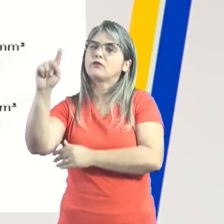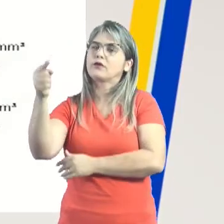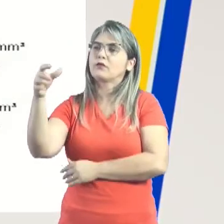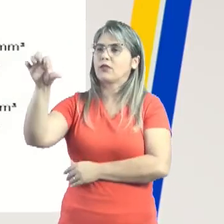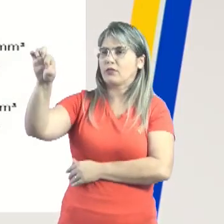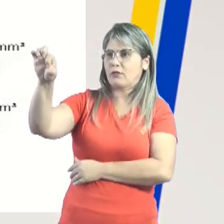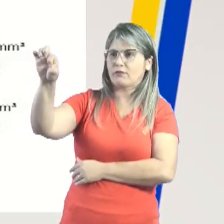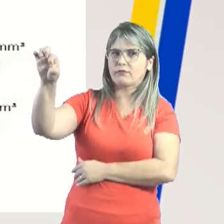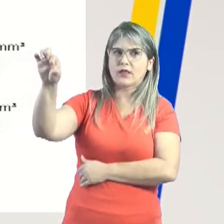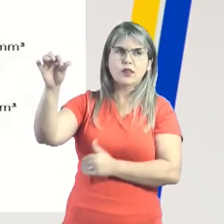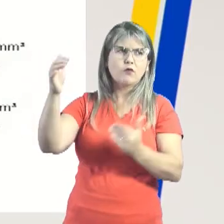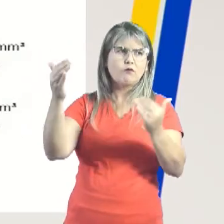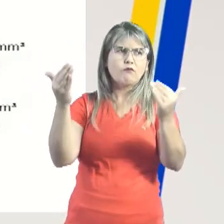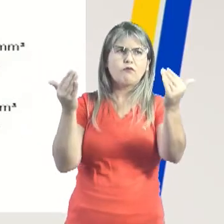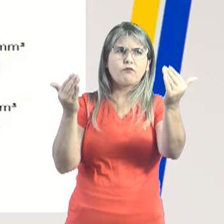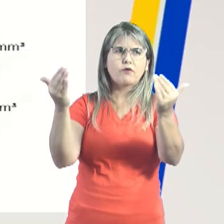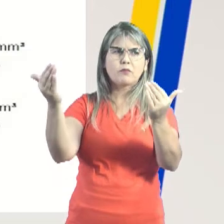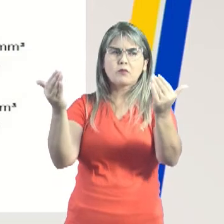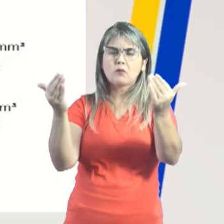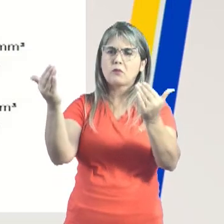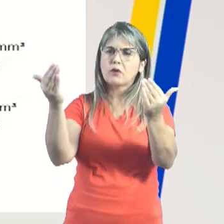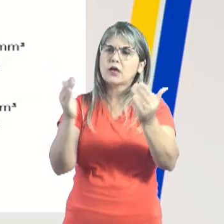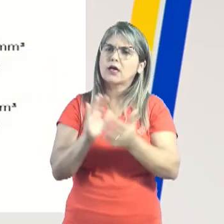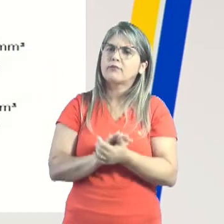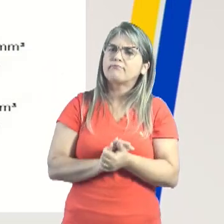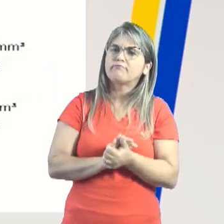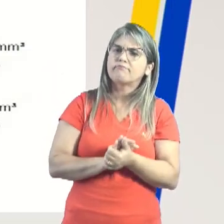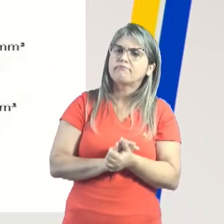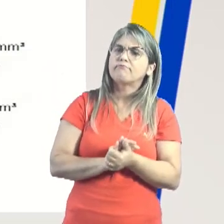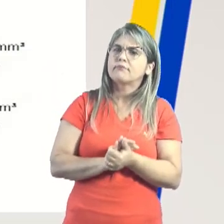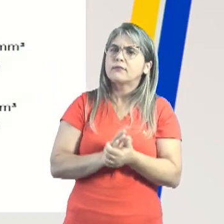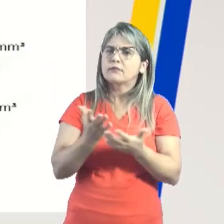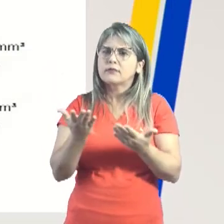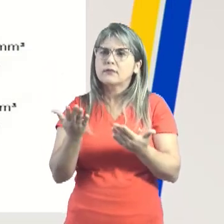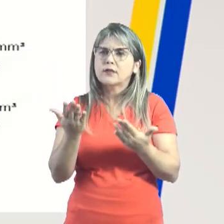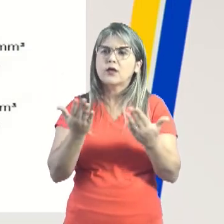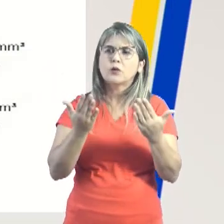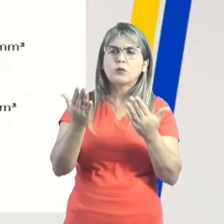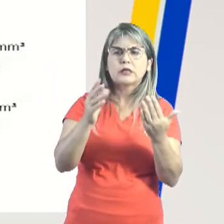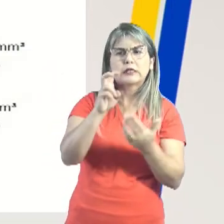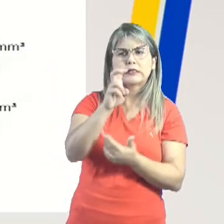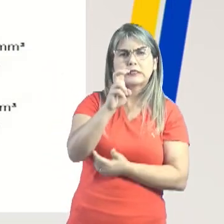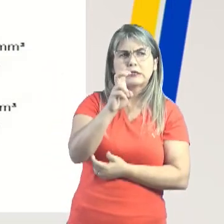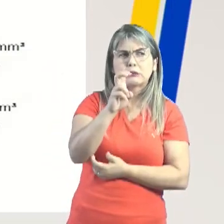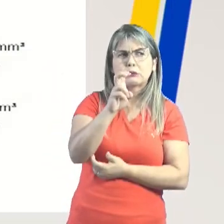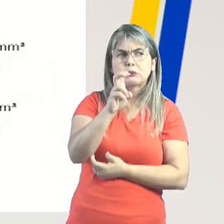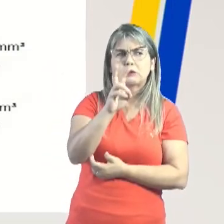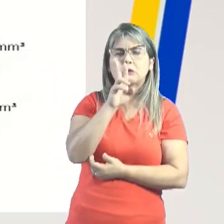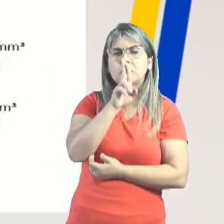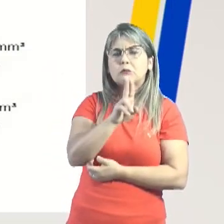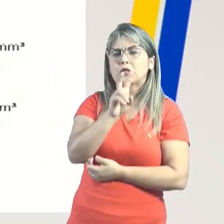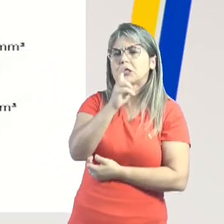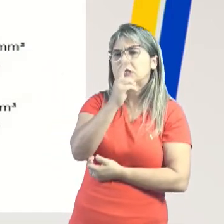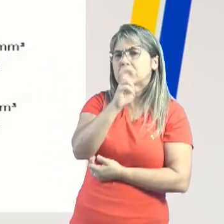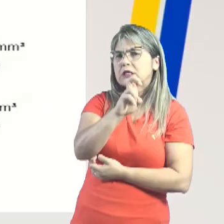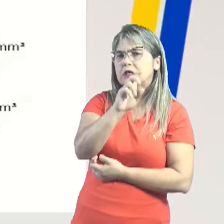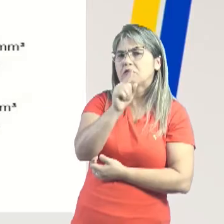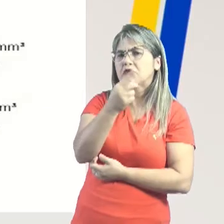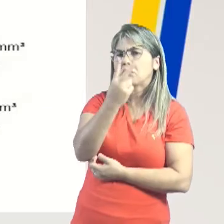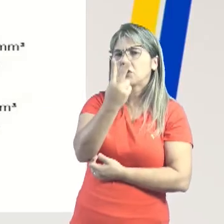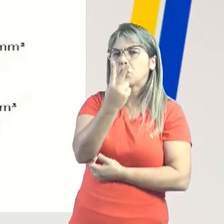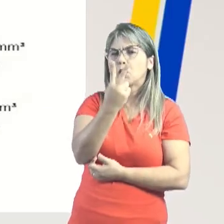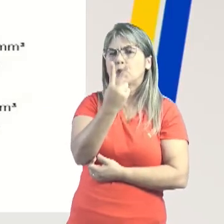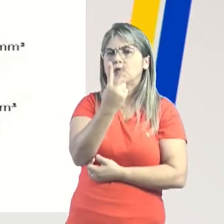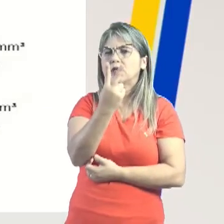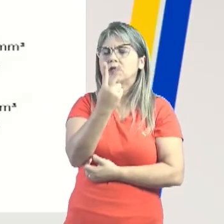abaixo de 5,9. Então, como está aqui no meio, aqui entra ele aqui, então, está no grau de normalidade.